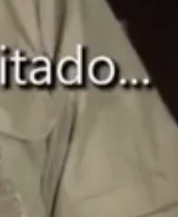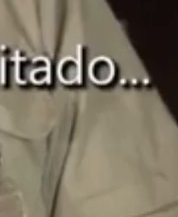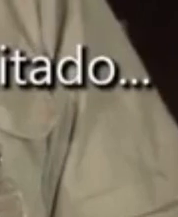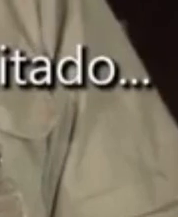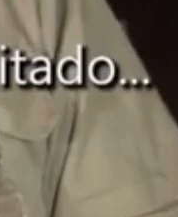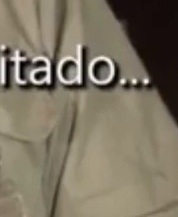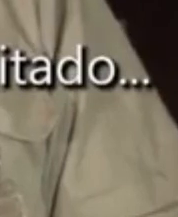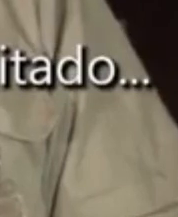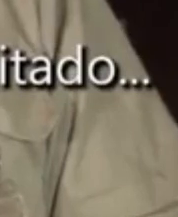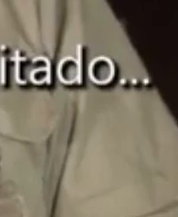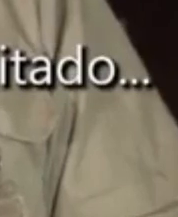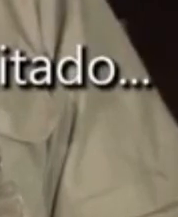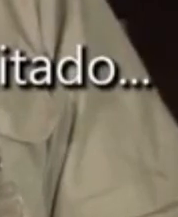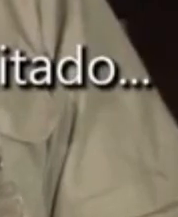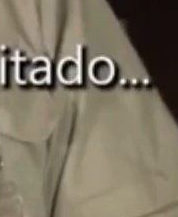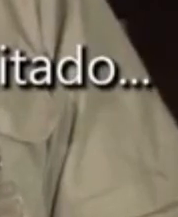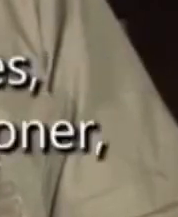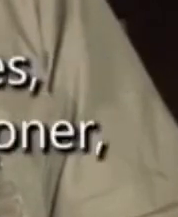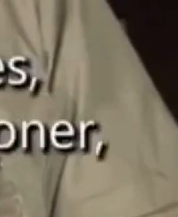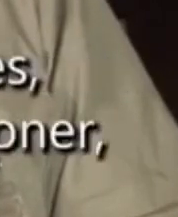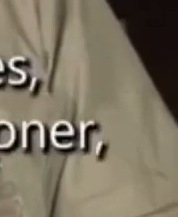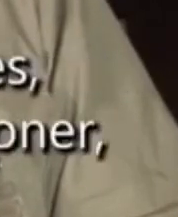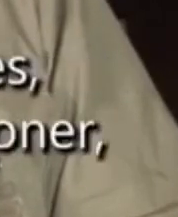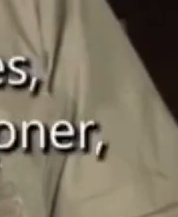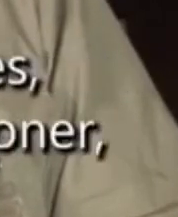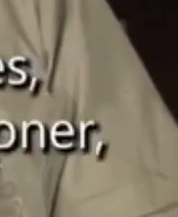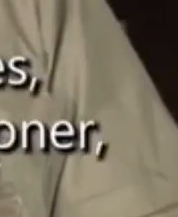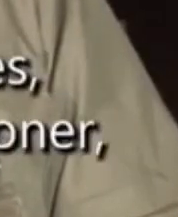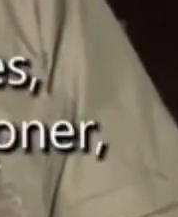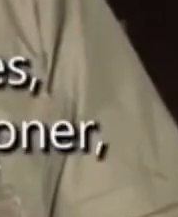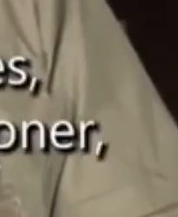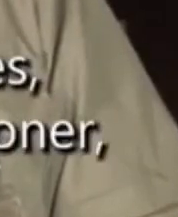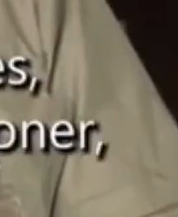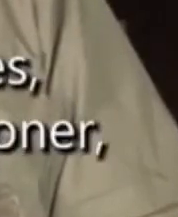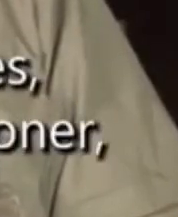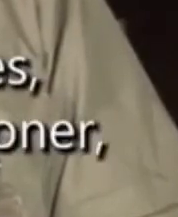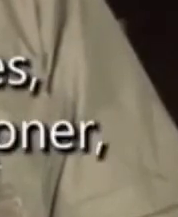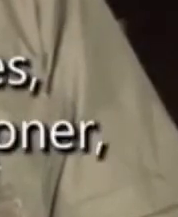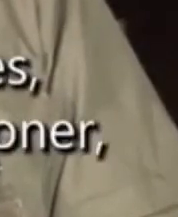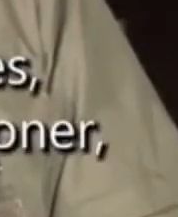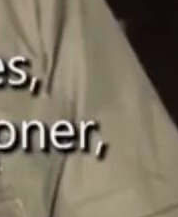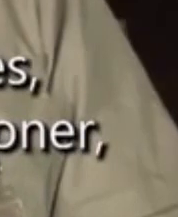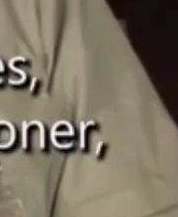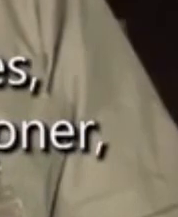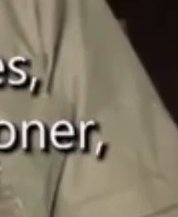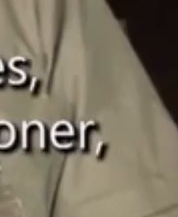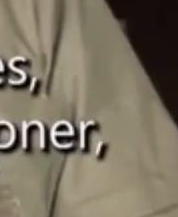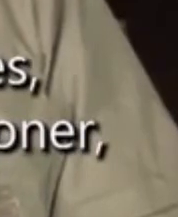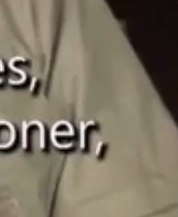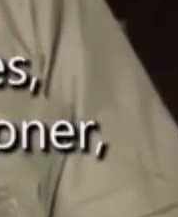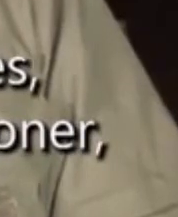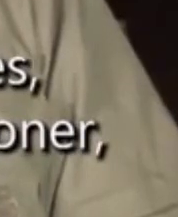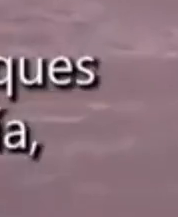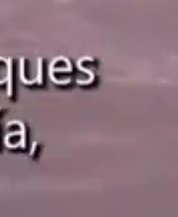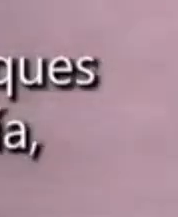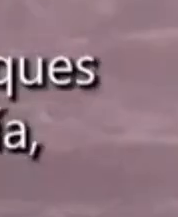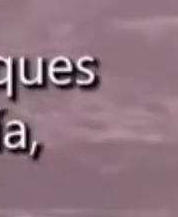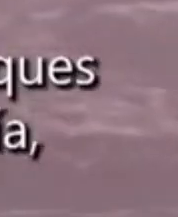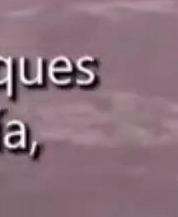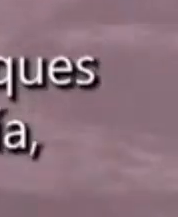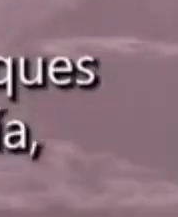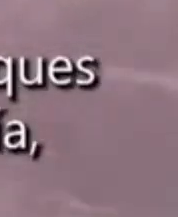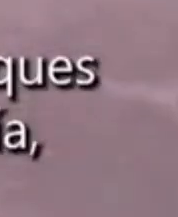já vínhamos debilitados em termos de baixas irreversíveis e baixas reversíveis